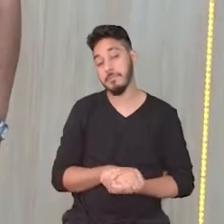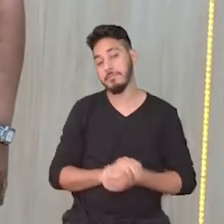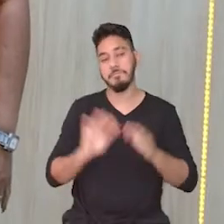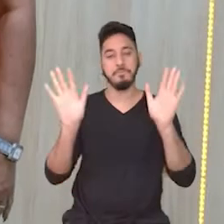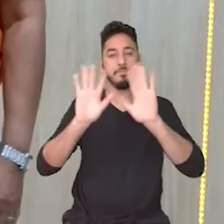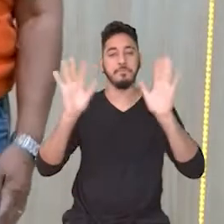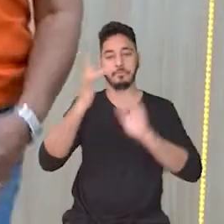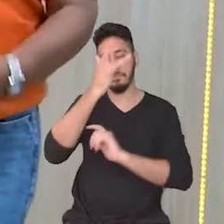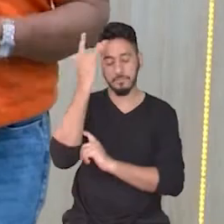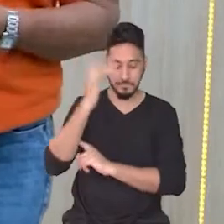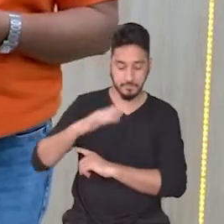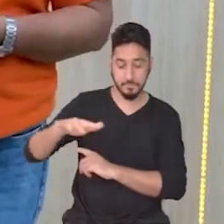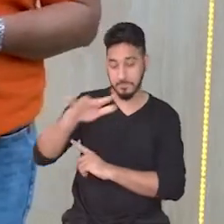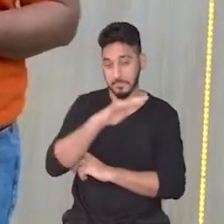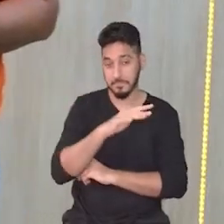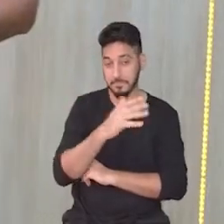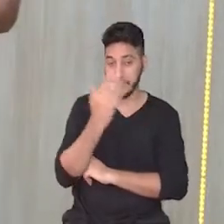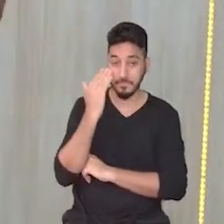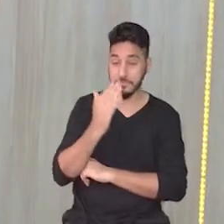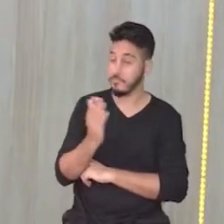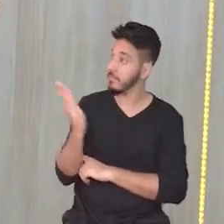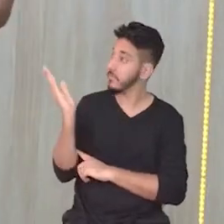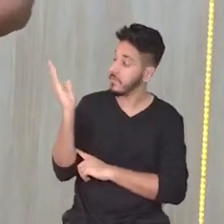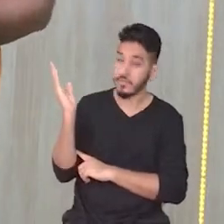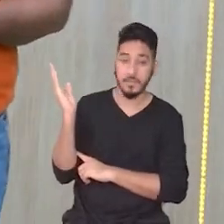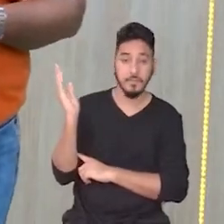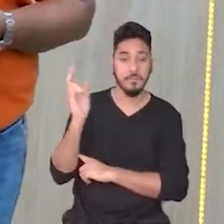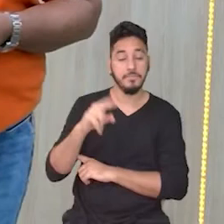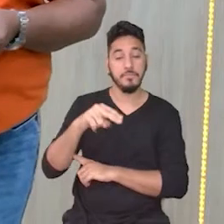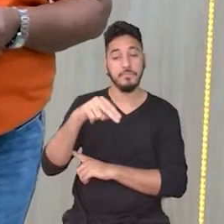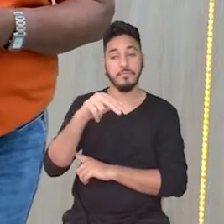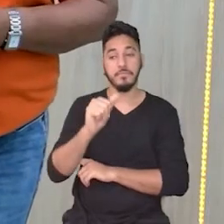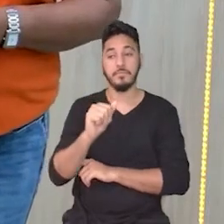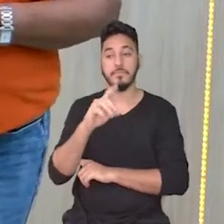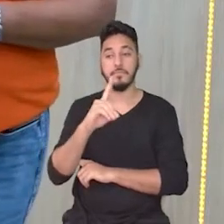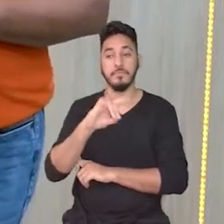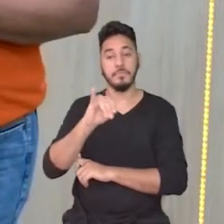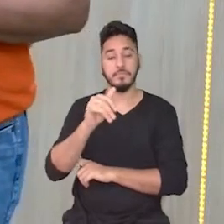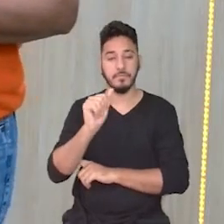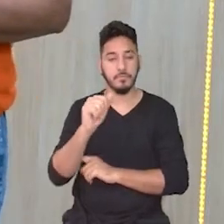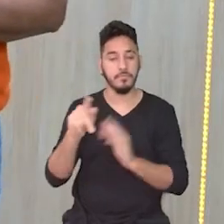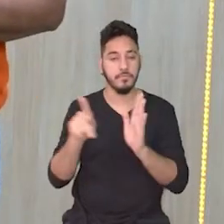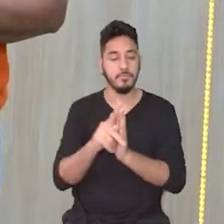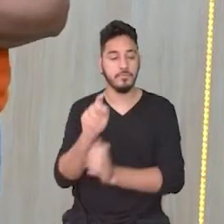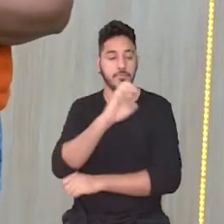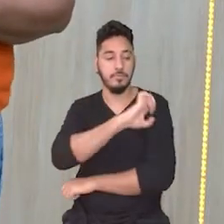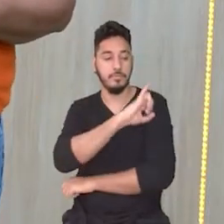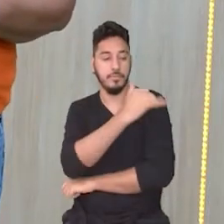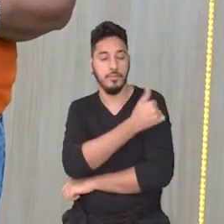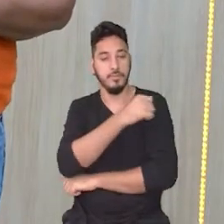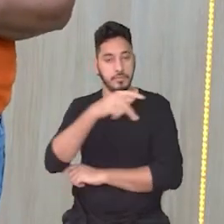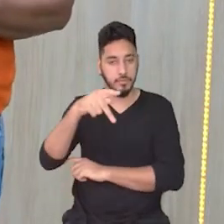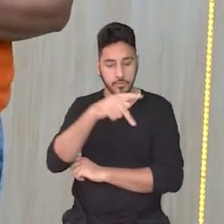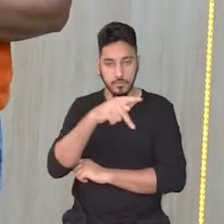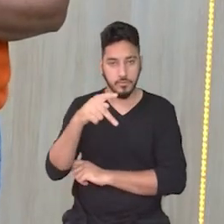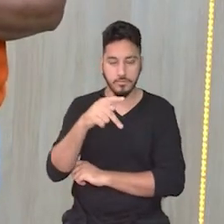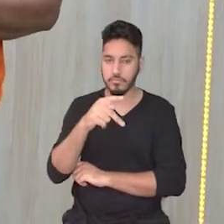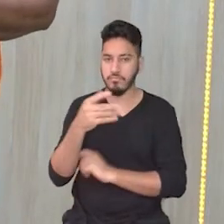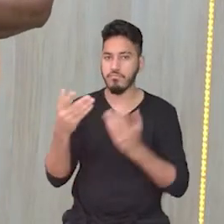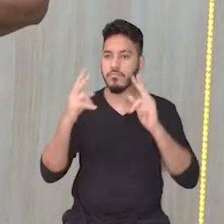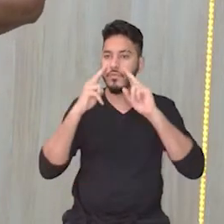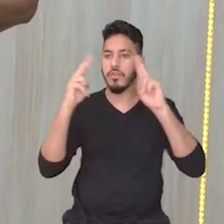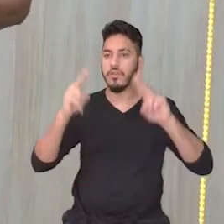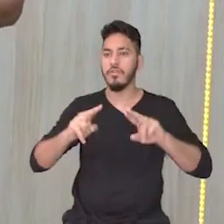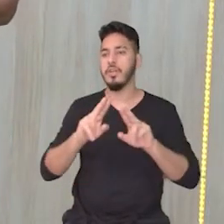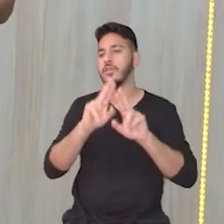Olá, pessoal. Eu me chamo Nádia, sou professora do EJA, Módulo 2. Nós vamos ver